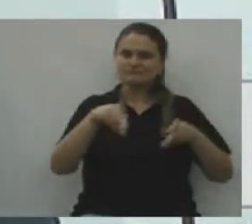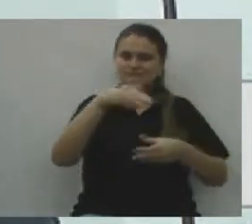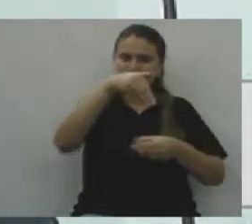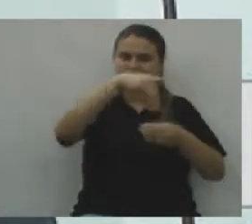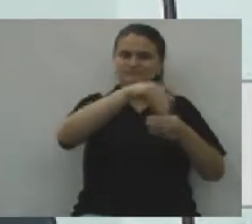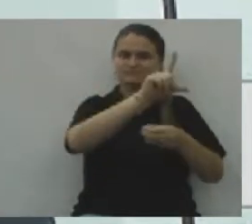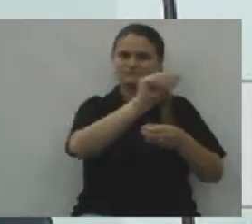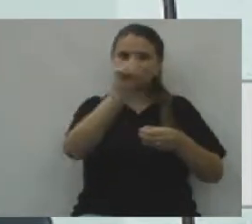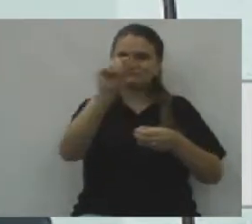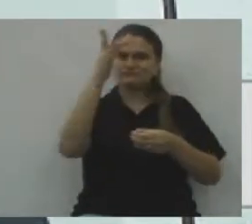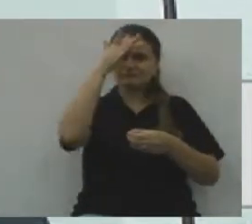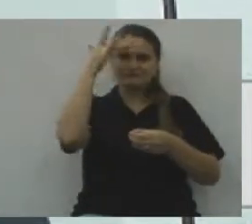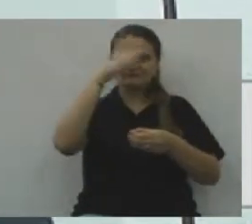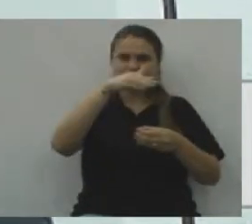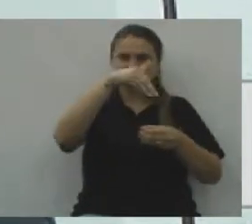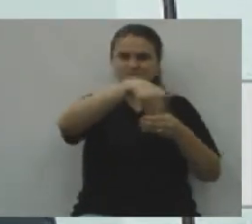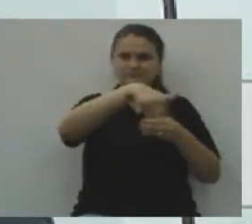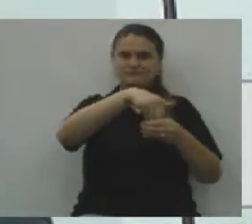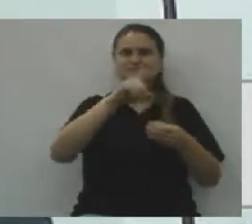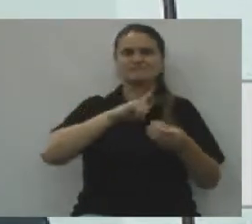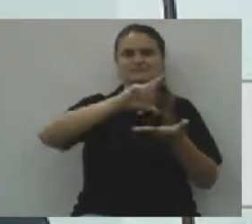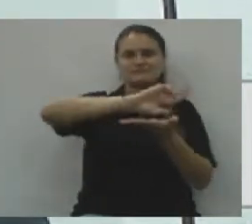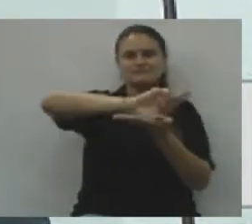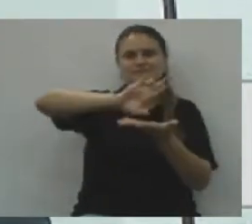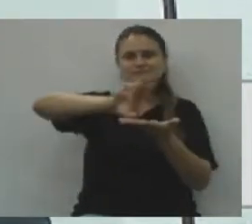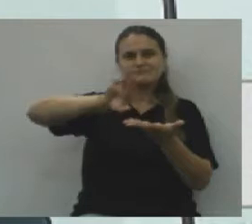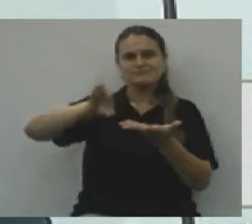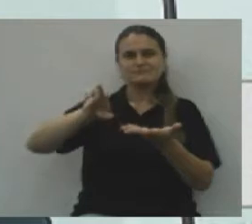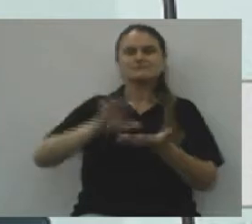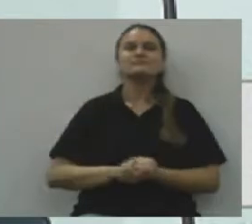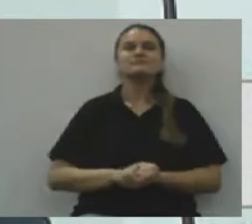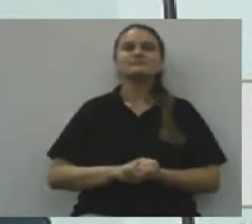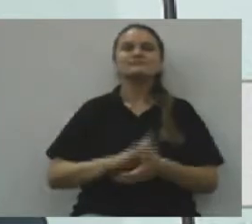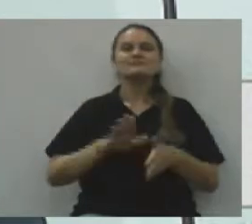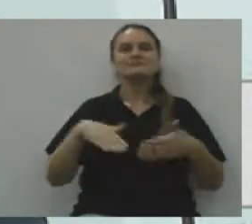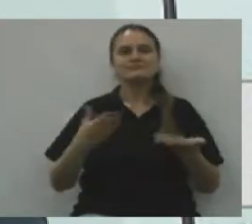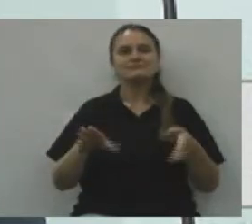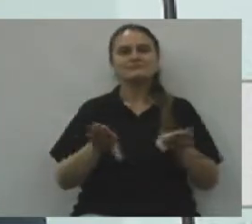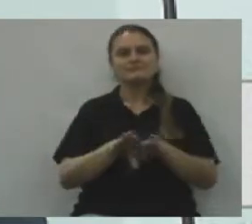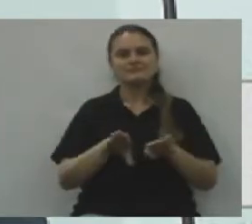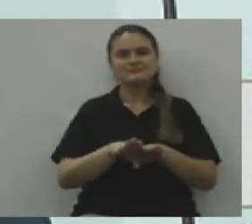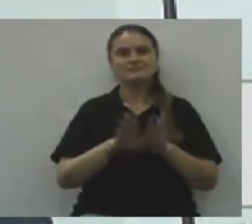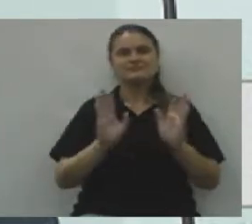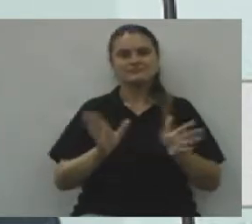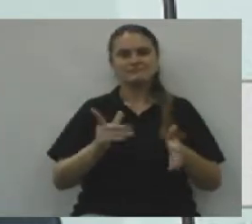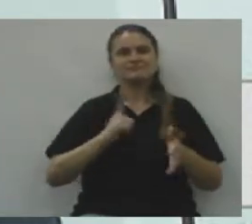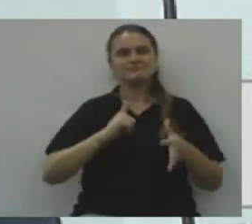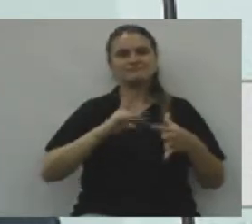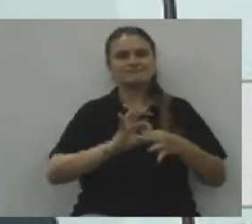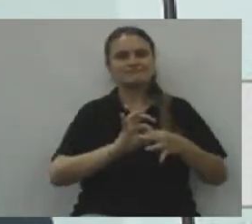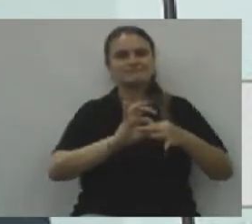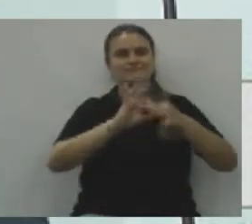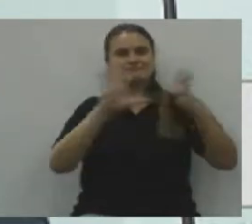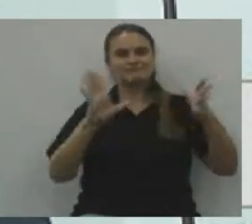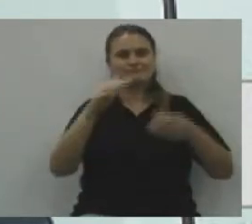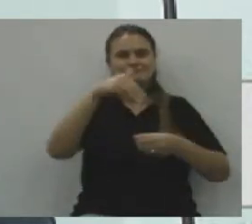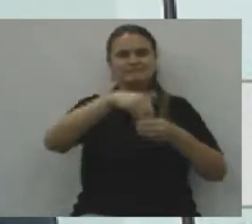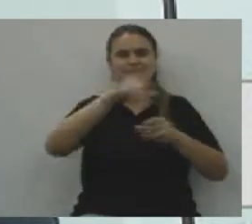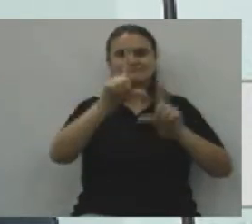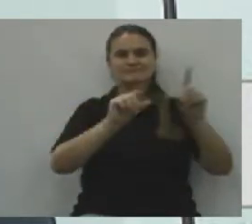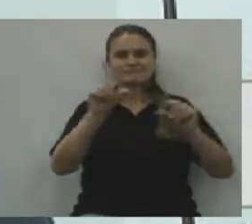e das mais variadas áreas e segmentos. Então, além de se instaurar a democracia, se